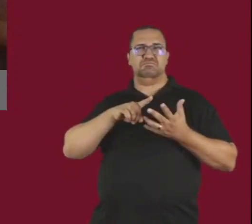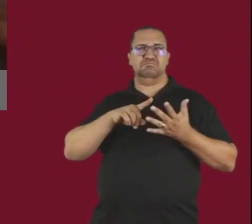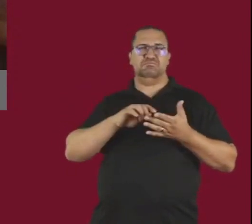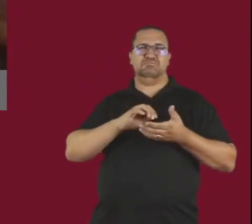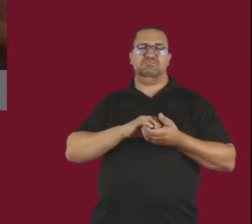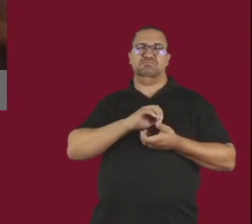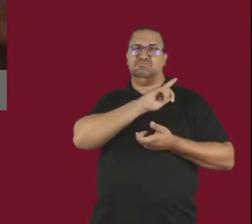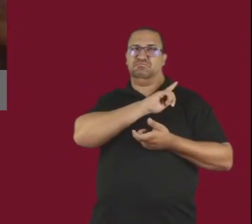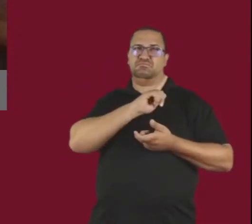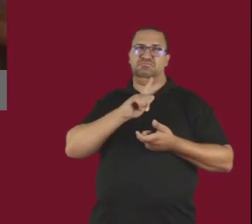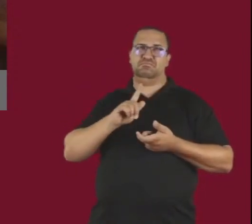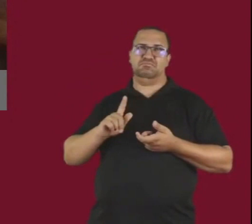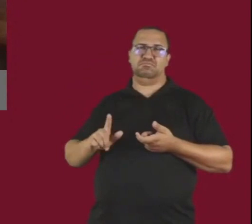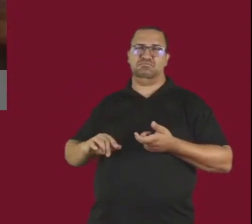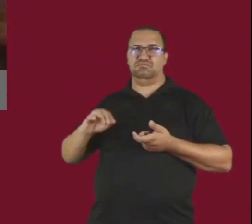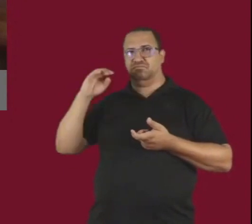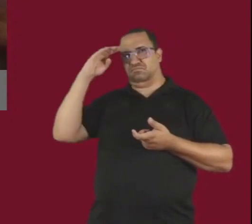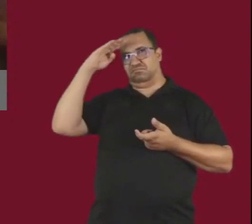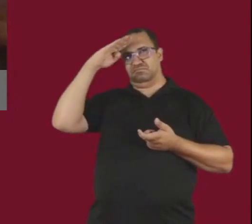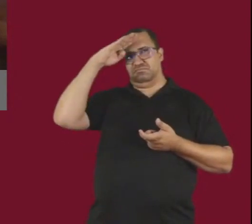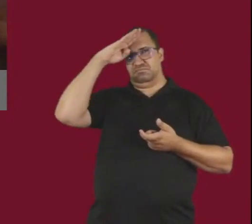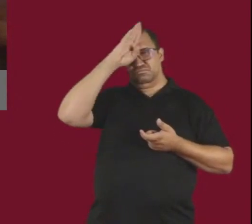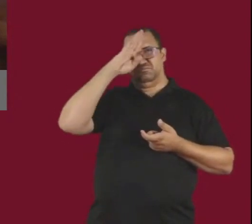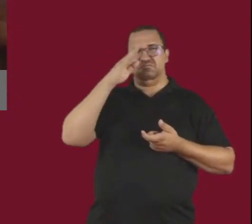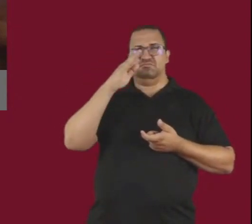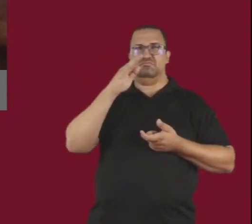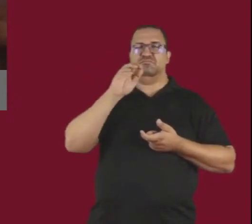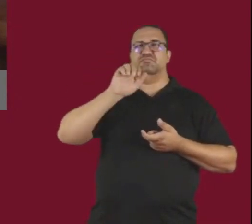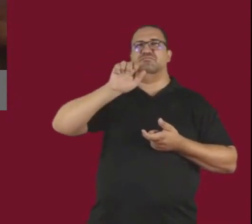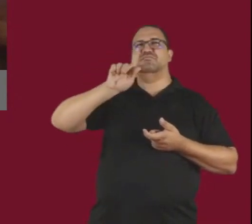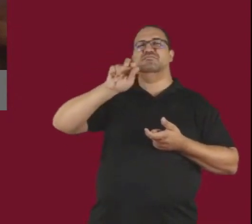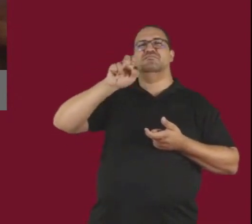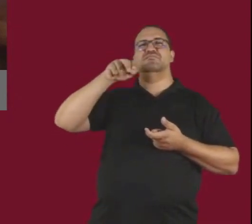né, no caso do Bolsonaro, esse genocida,